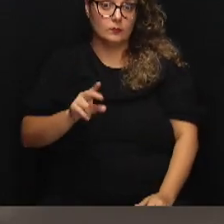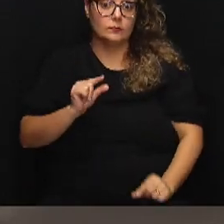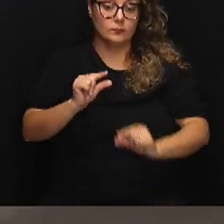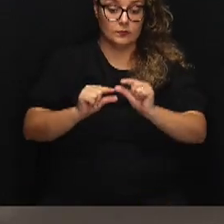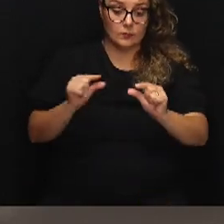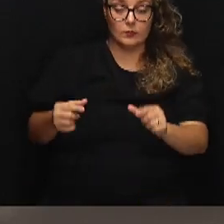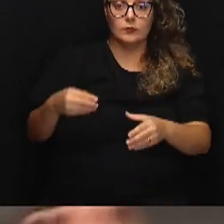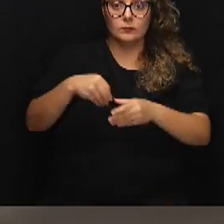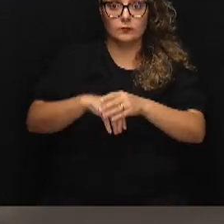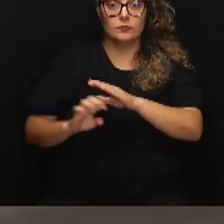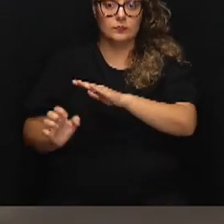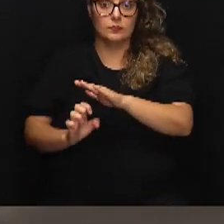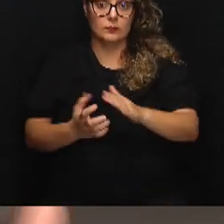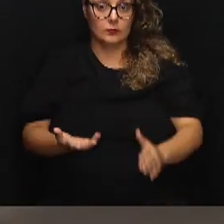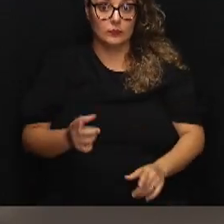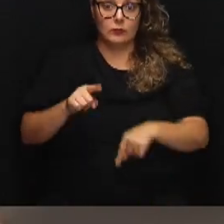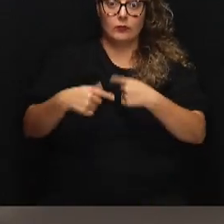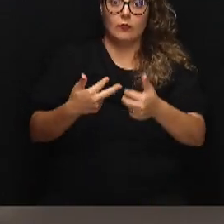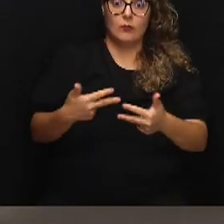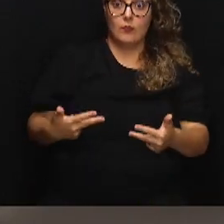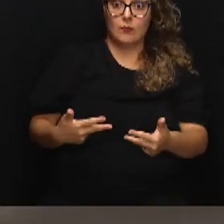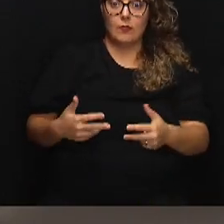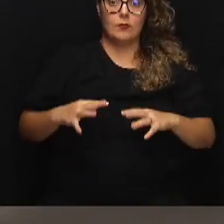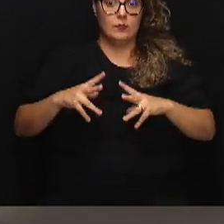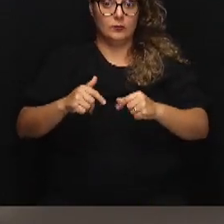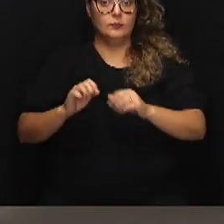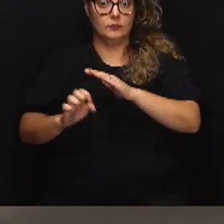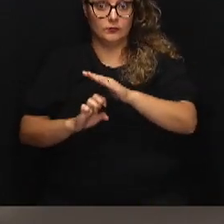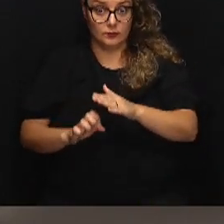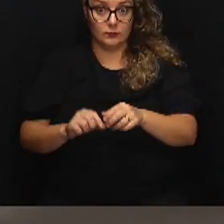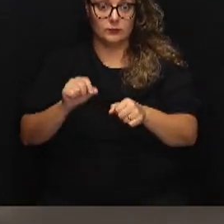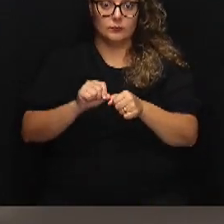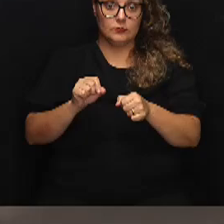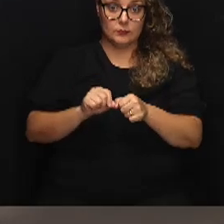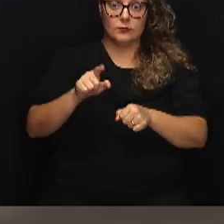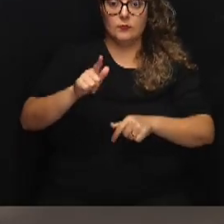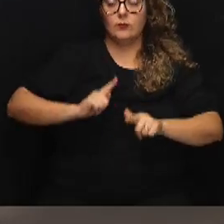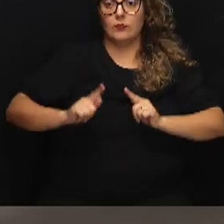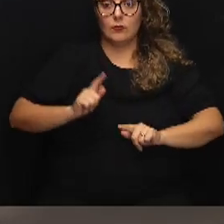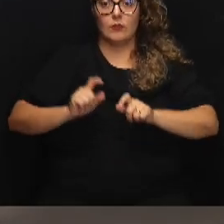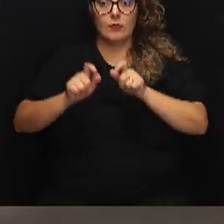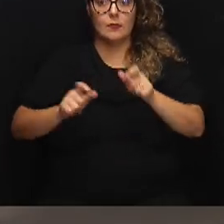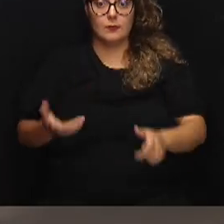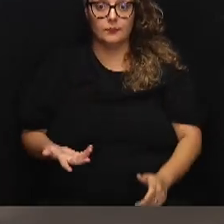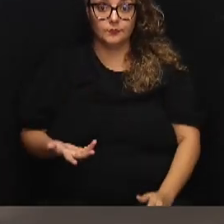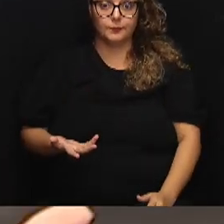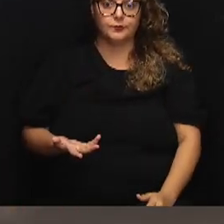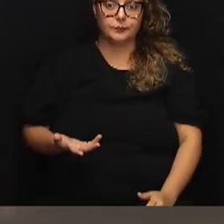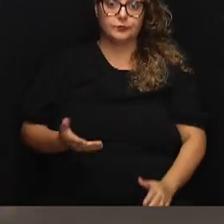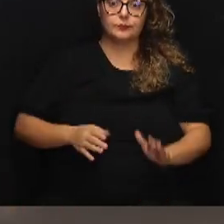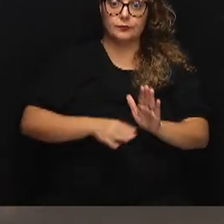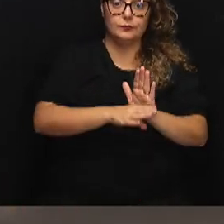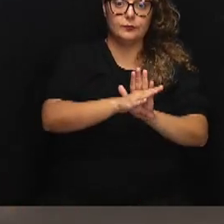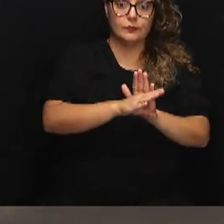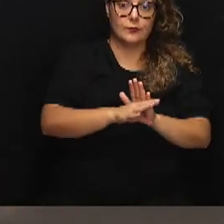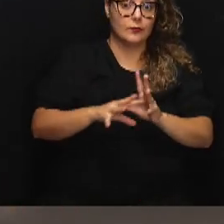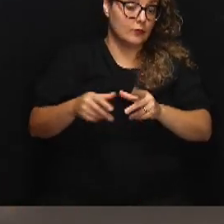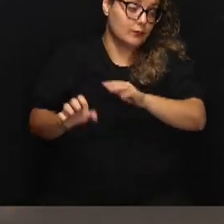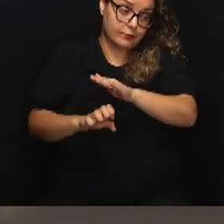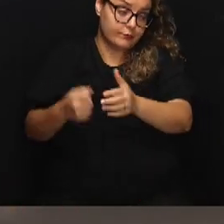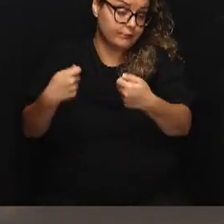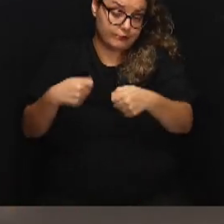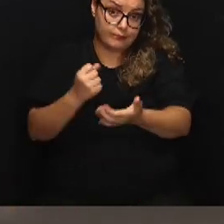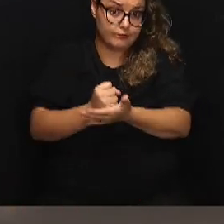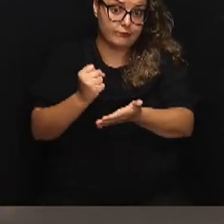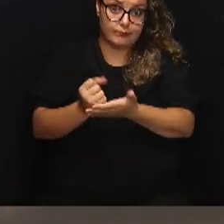nas empresas. Uma outra coisa, por exemplo, que toda empresa faz, que é gestão de pessoas, recrutamento e seleção. Toda empresa precisa contratar. E